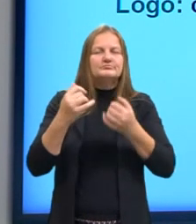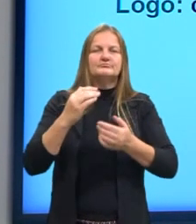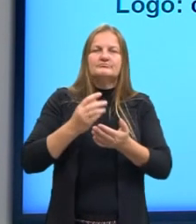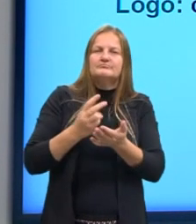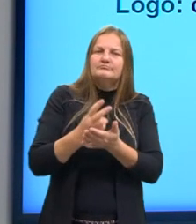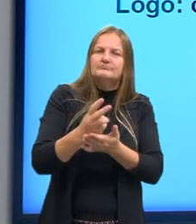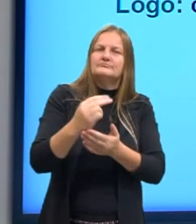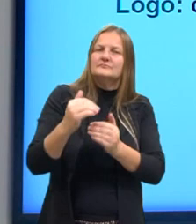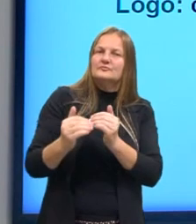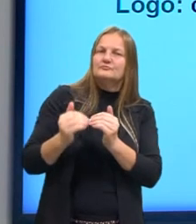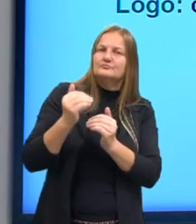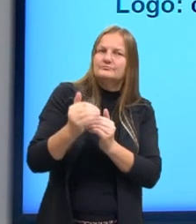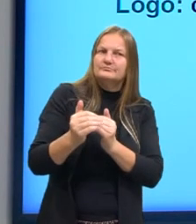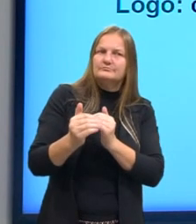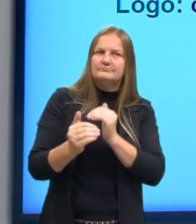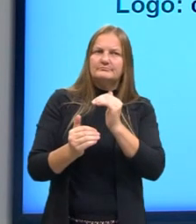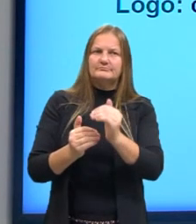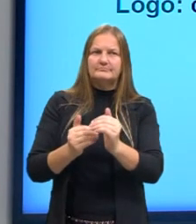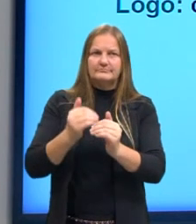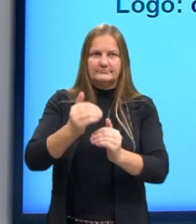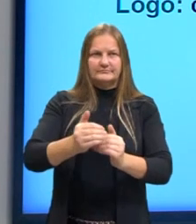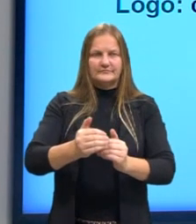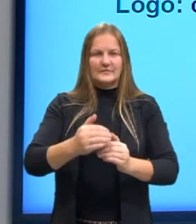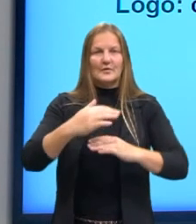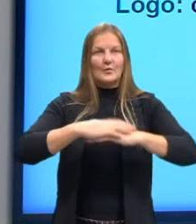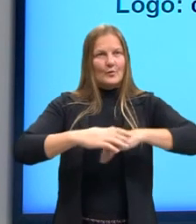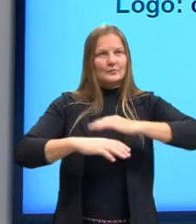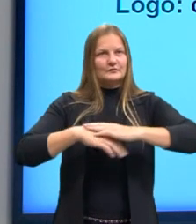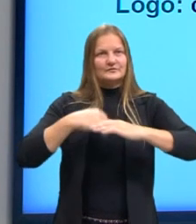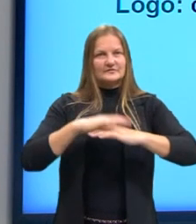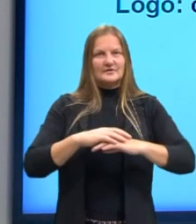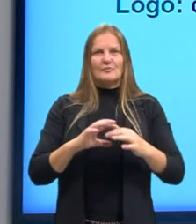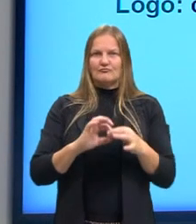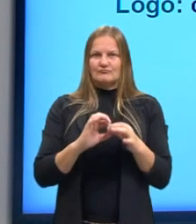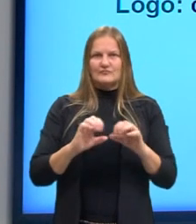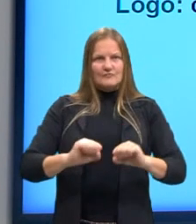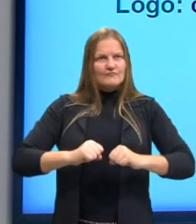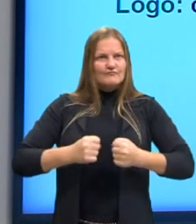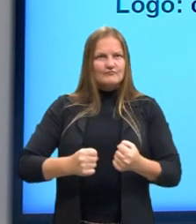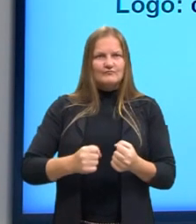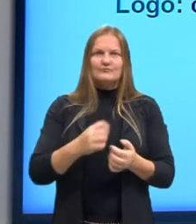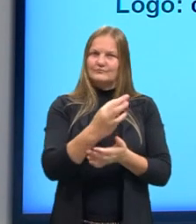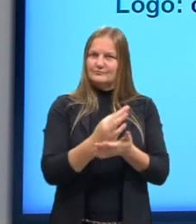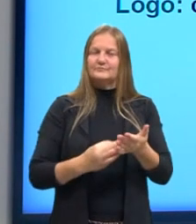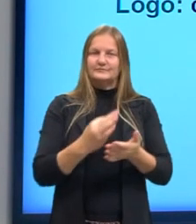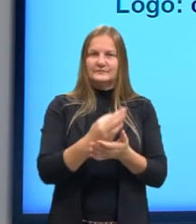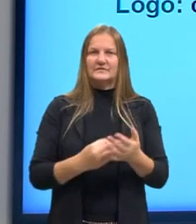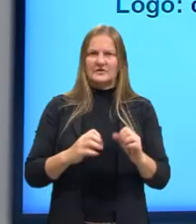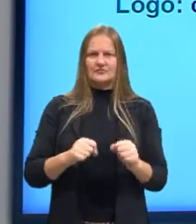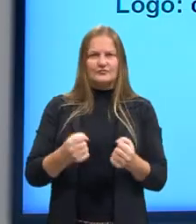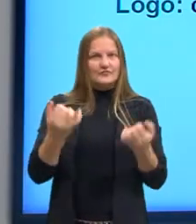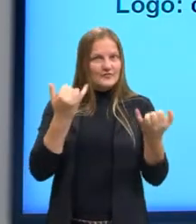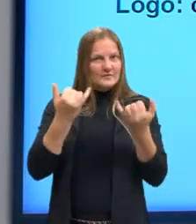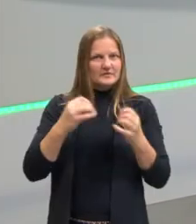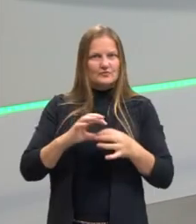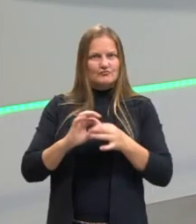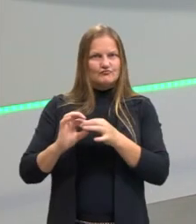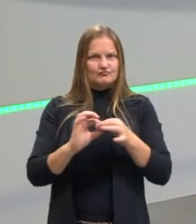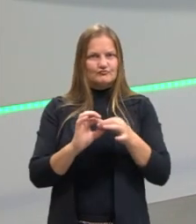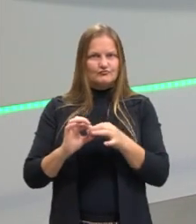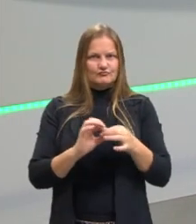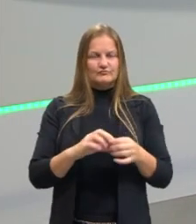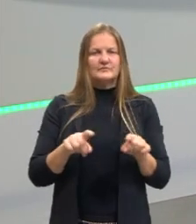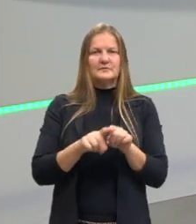é válido reconhecer como esse Panorama supracitado é capaz de limitar a